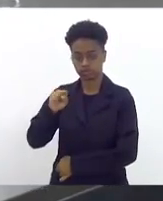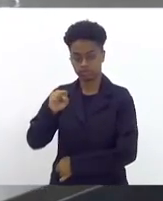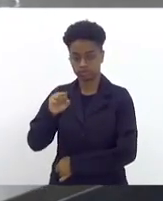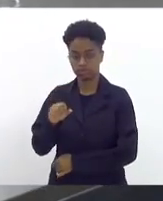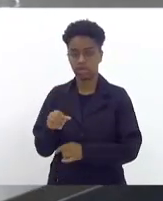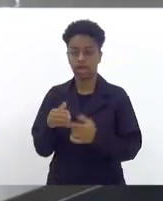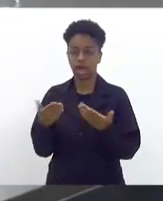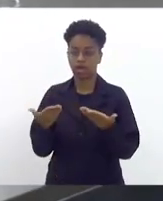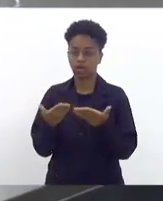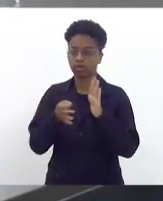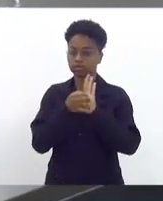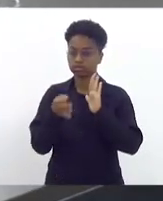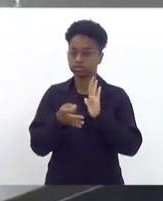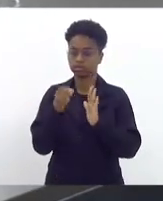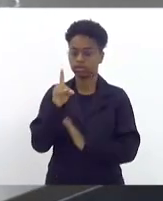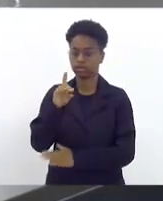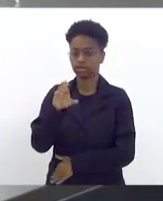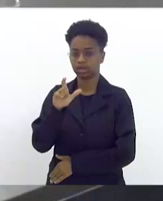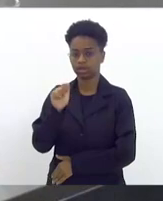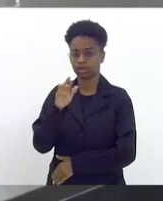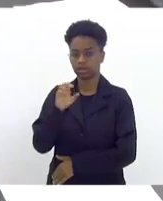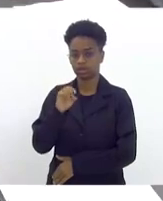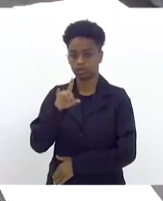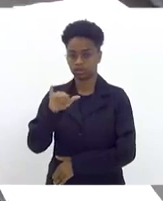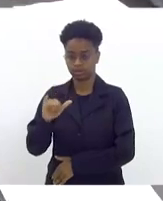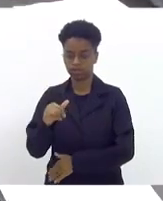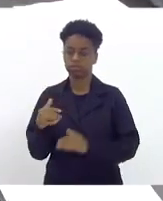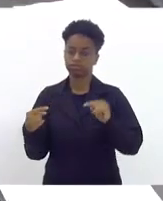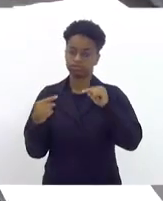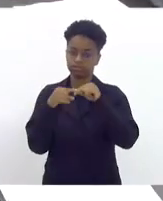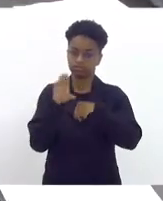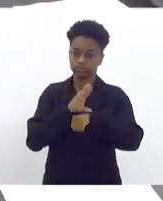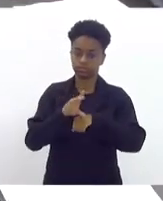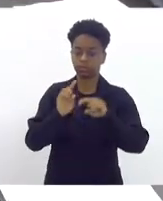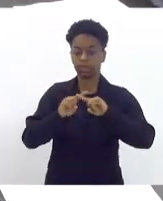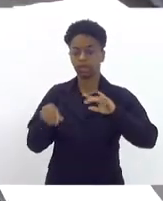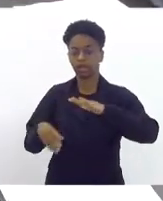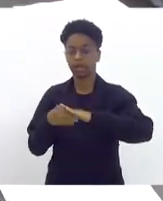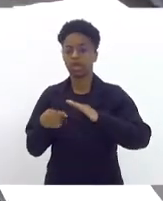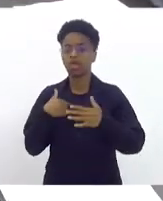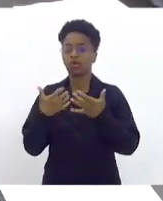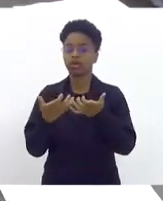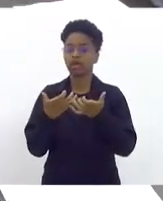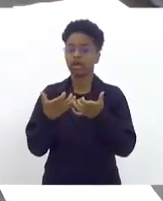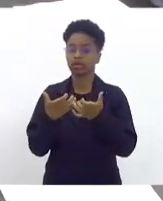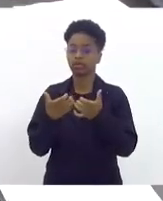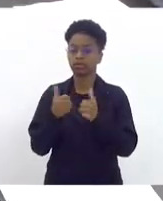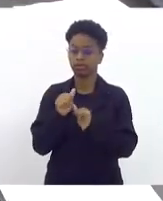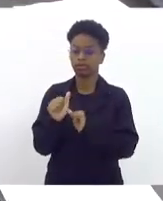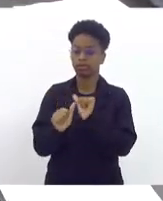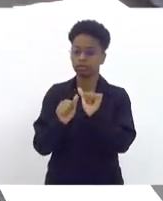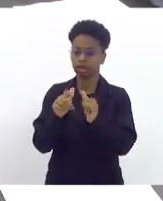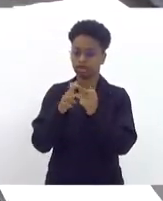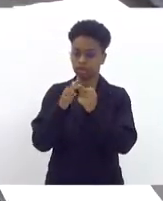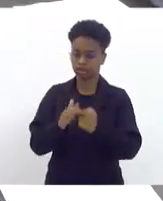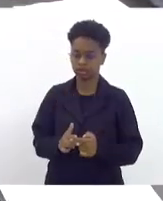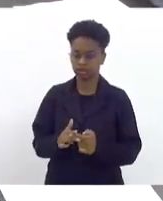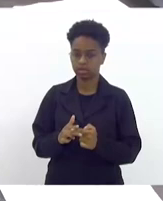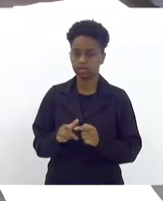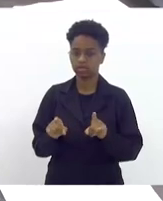Guilherme de Lara Sr Presidente pela constitucionalidade com emenda mas eu queria retificar o parecer e